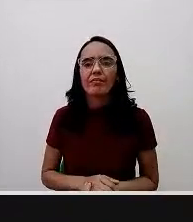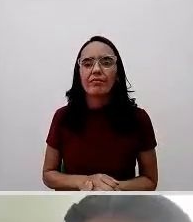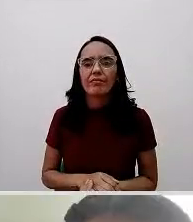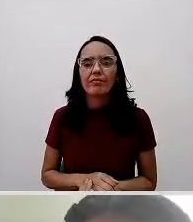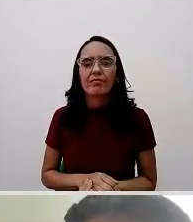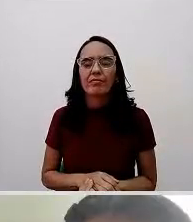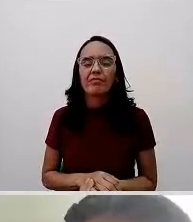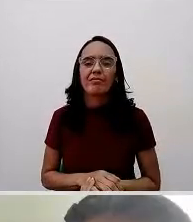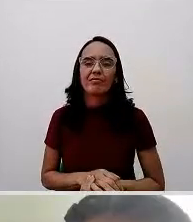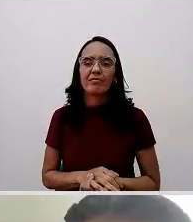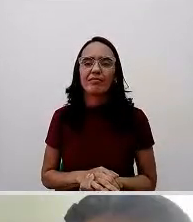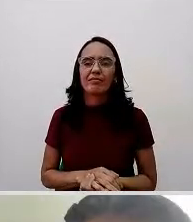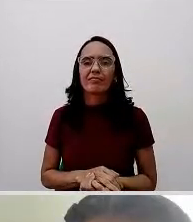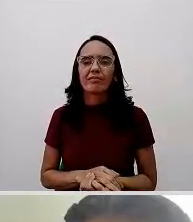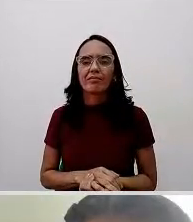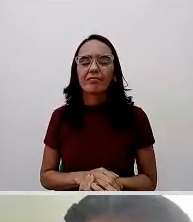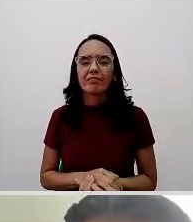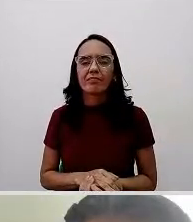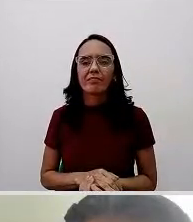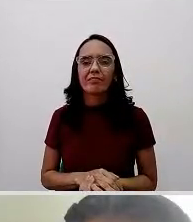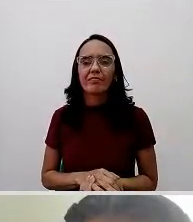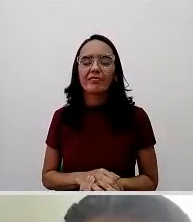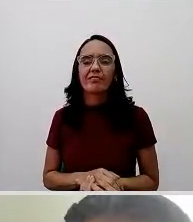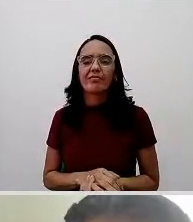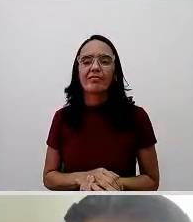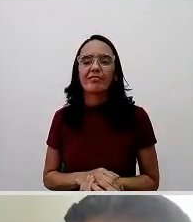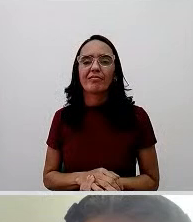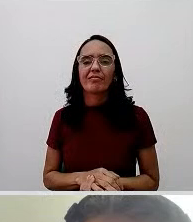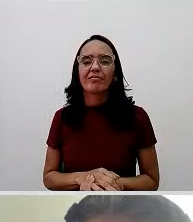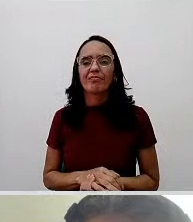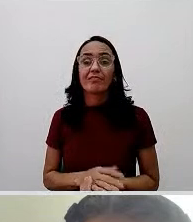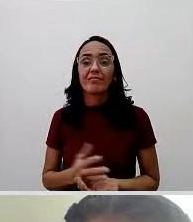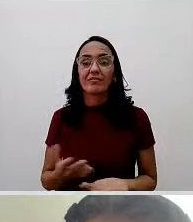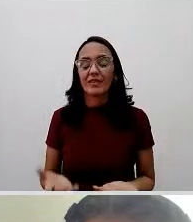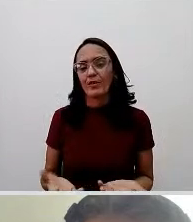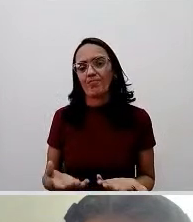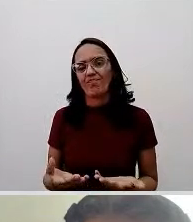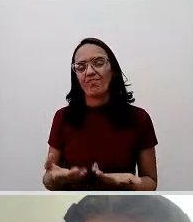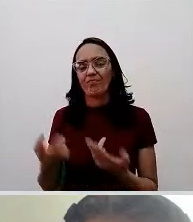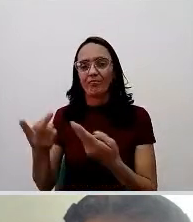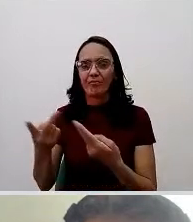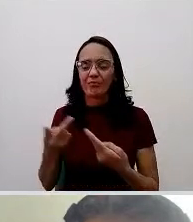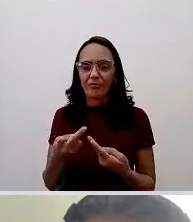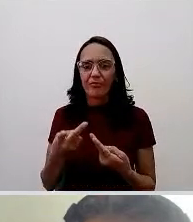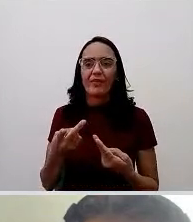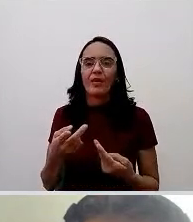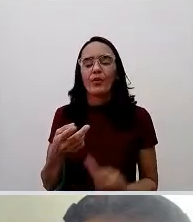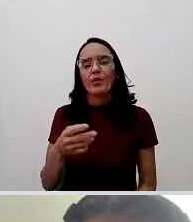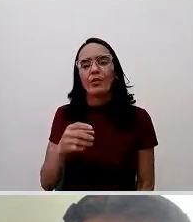né, do evento da ILSO, para ele dar umas palavrinhas.